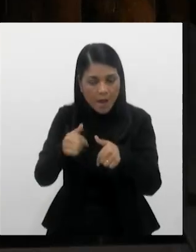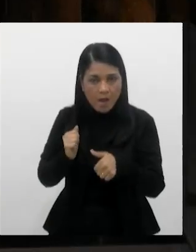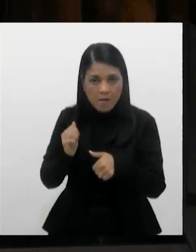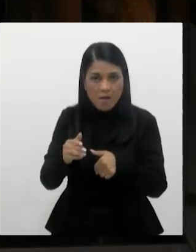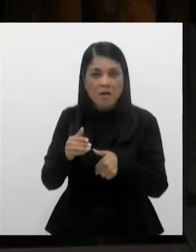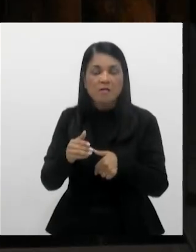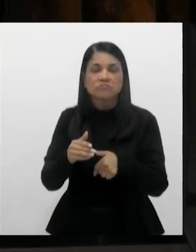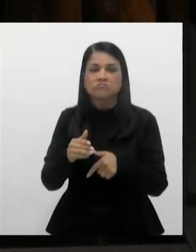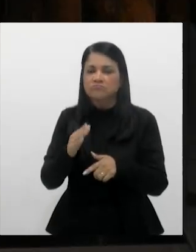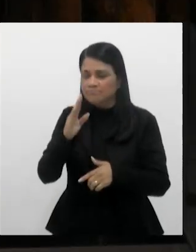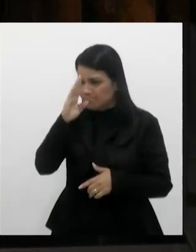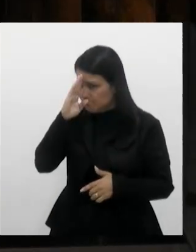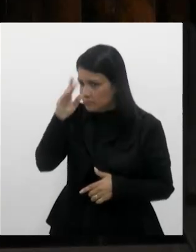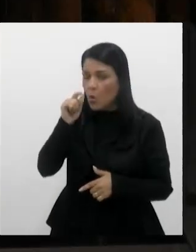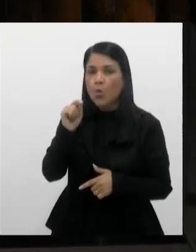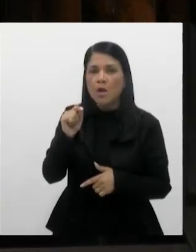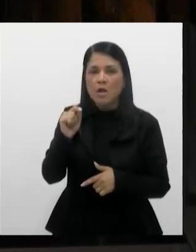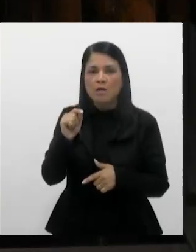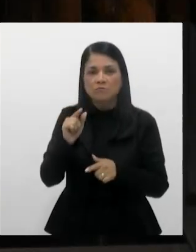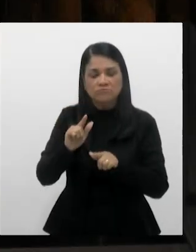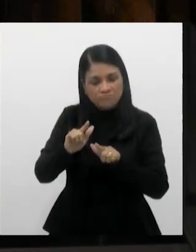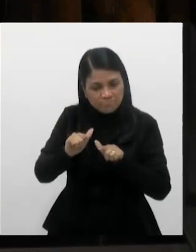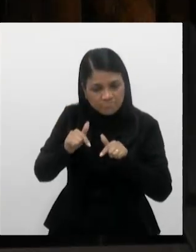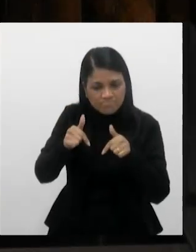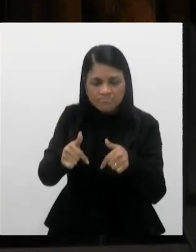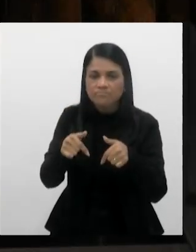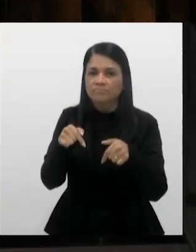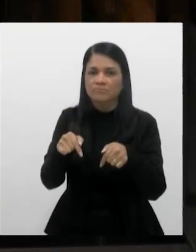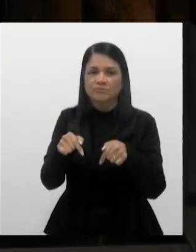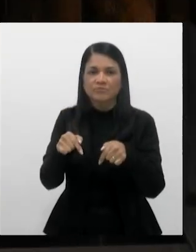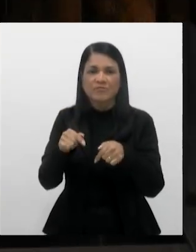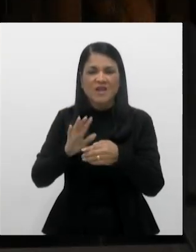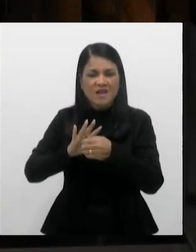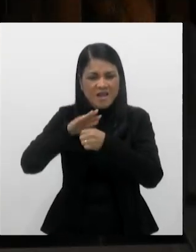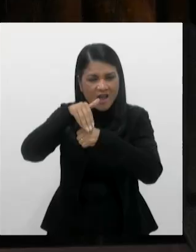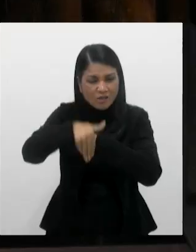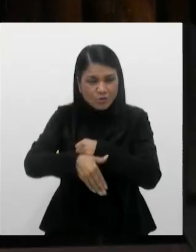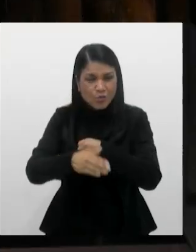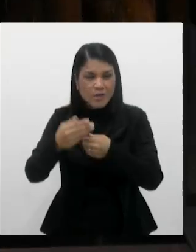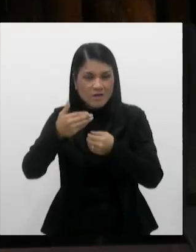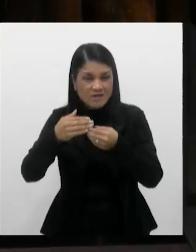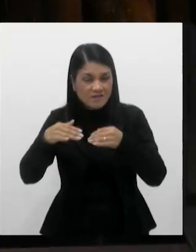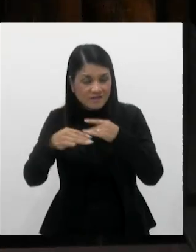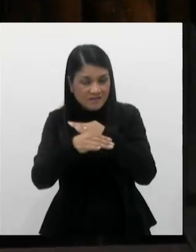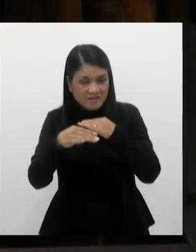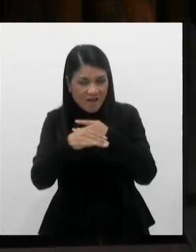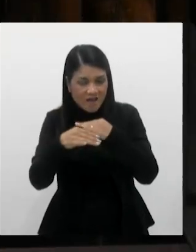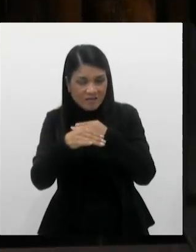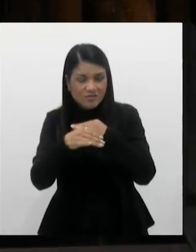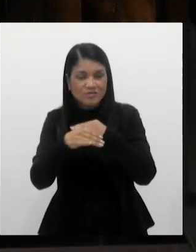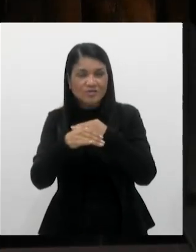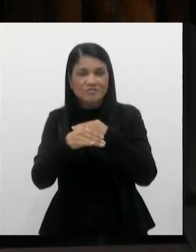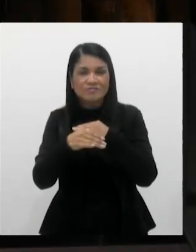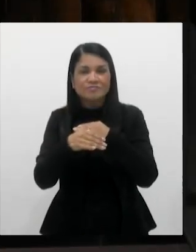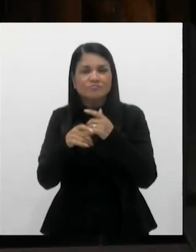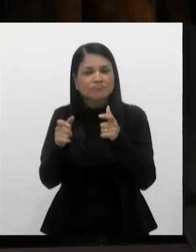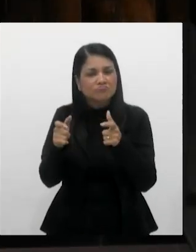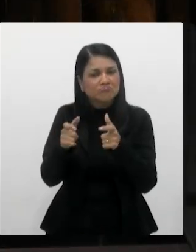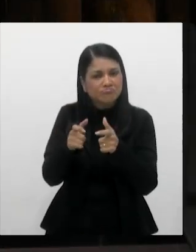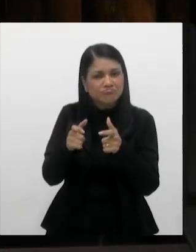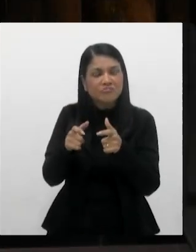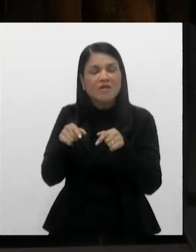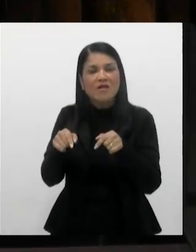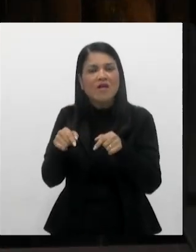tem que prevalecer. E isso preocupa. Cachoeiras é uma cidade pacata, de médio porte, não pode ficar sujeita a